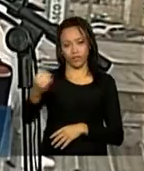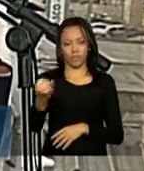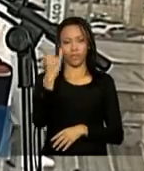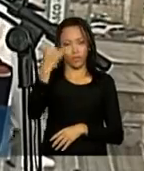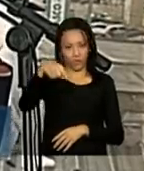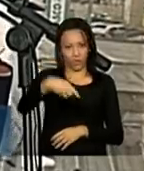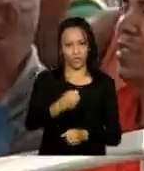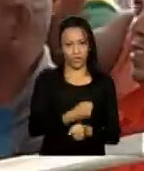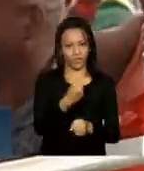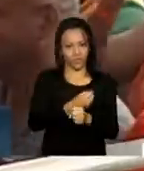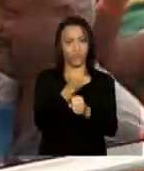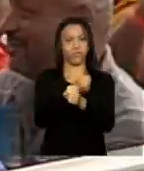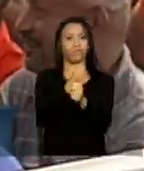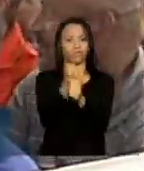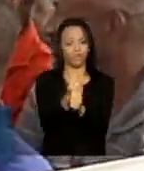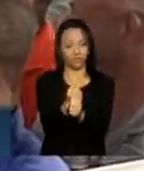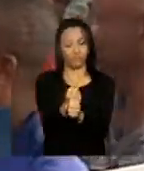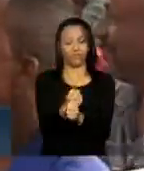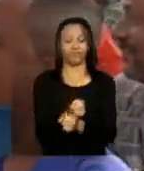nessa obra.